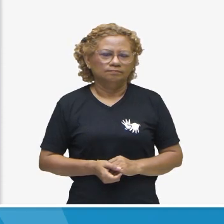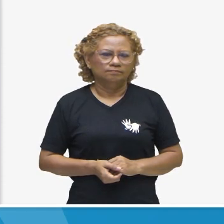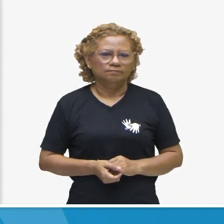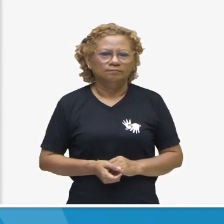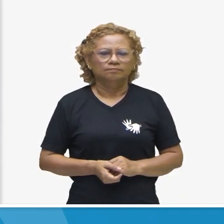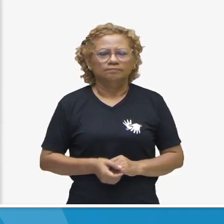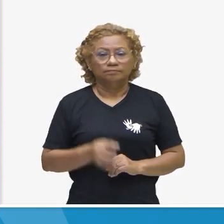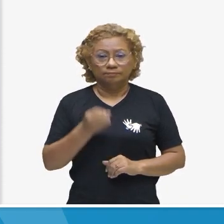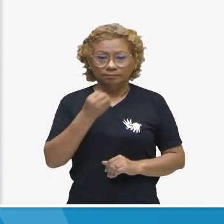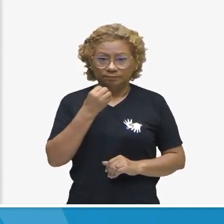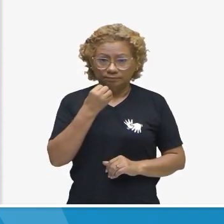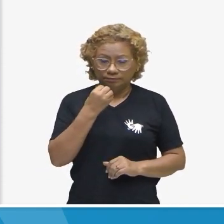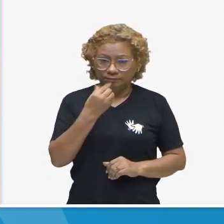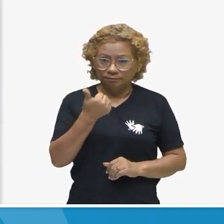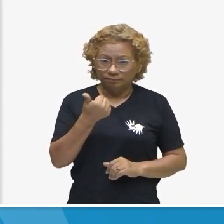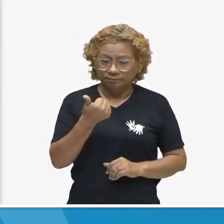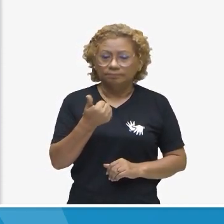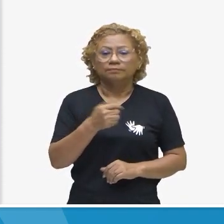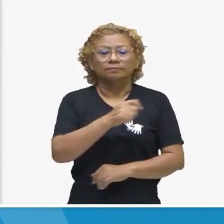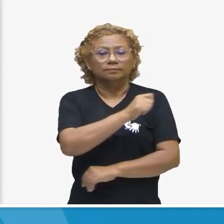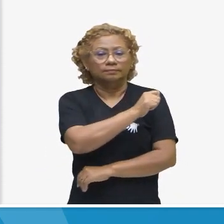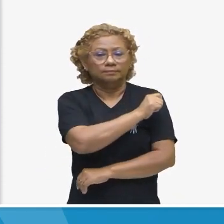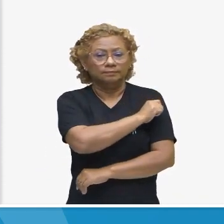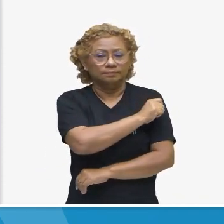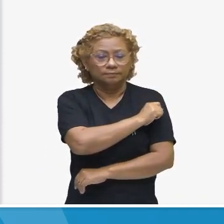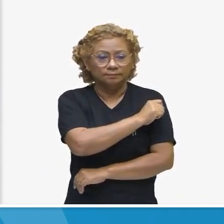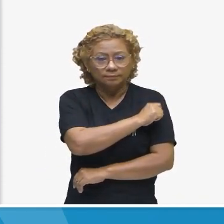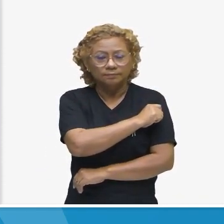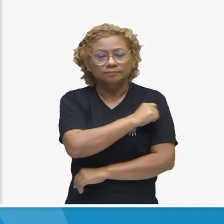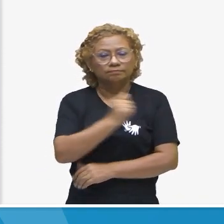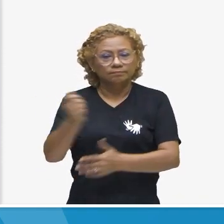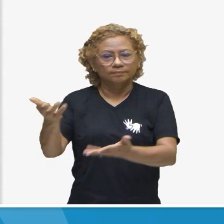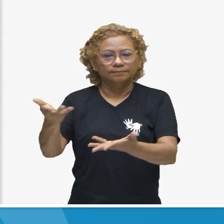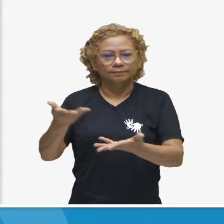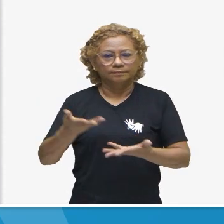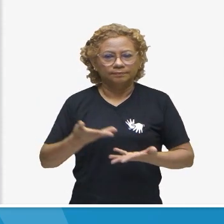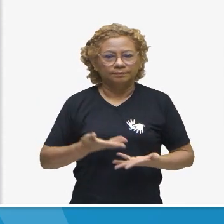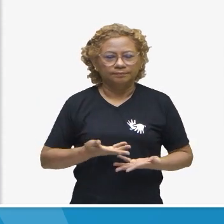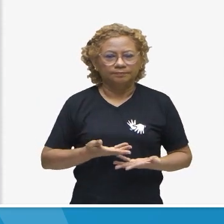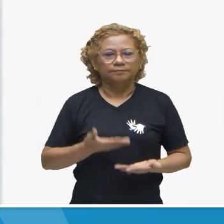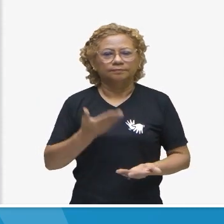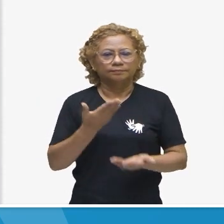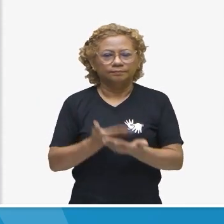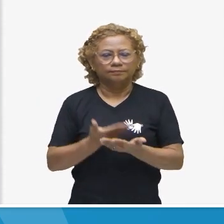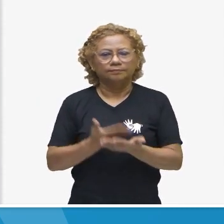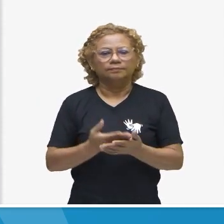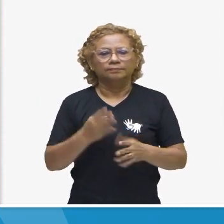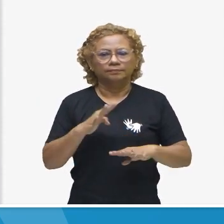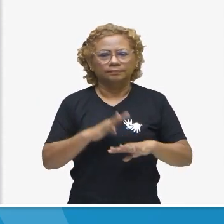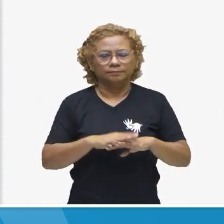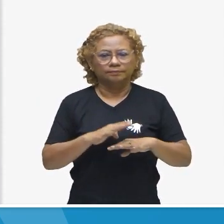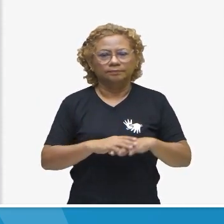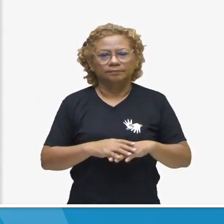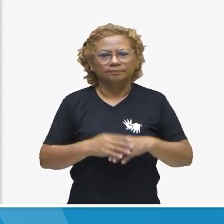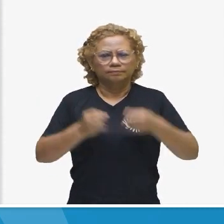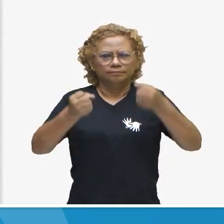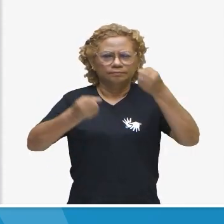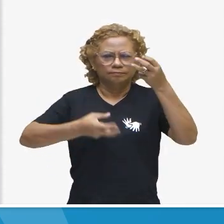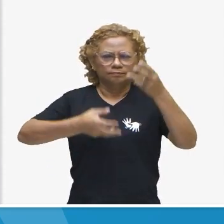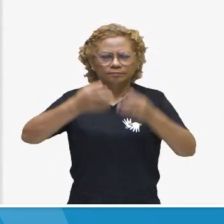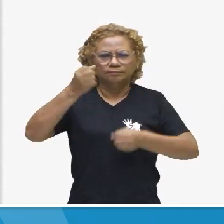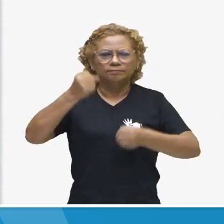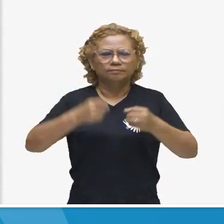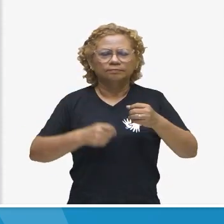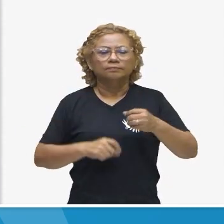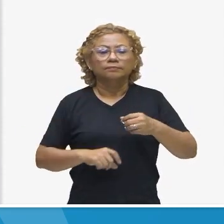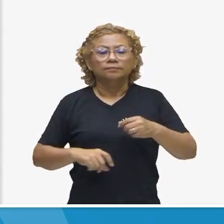Olá, turmas, sejam bem-vindos a mais uma aula de matemática. Hoje nós iremos falar sobre geometria,